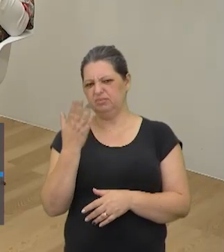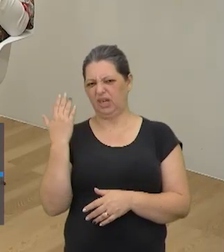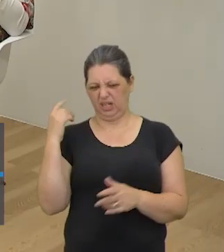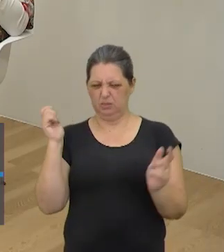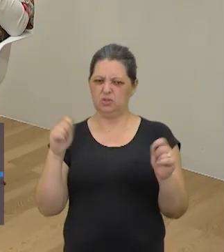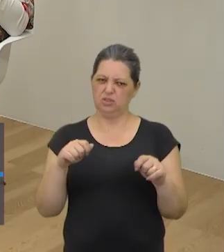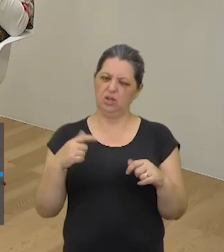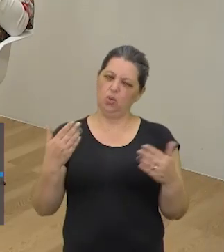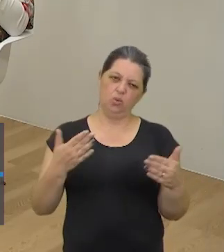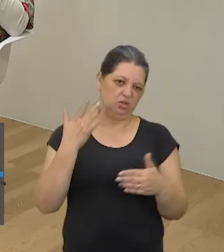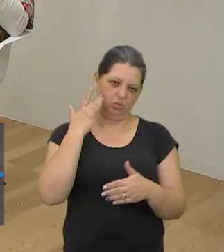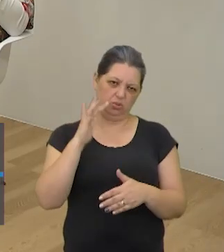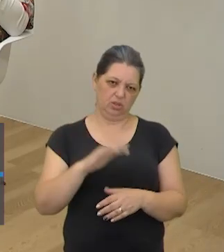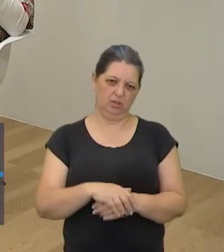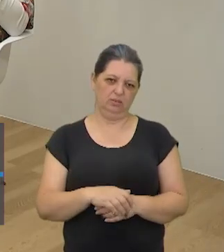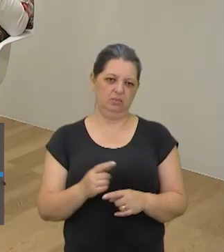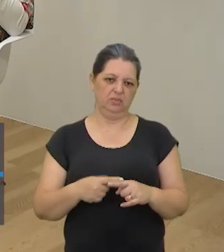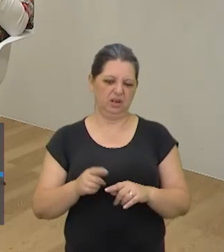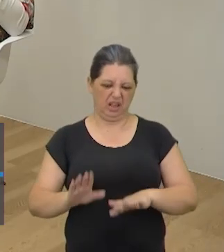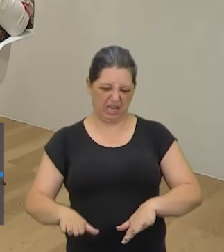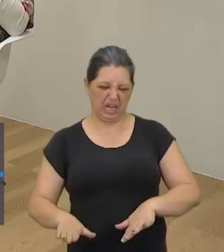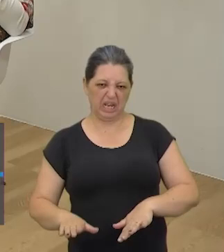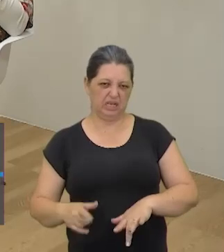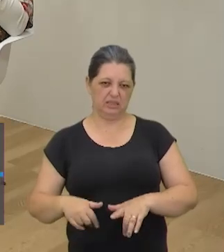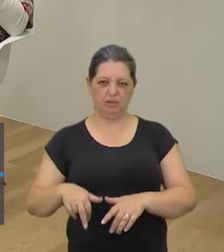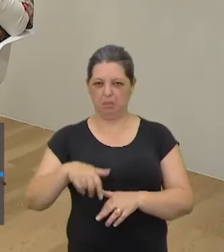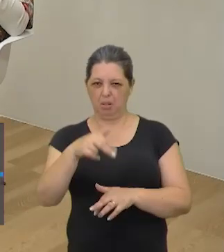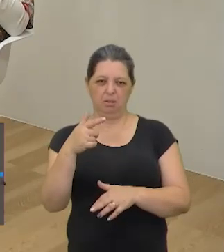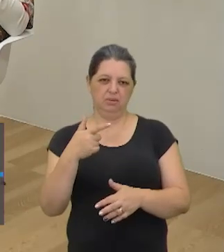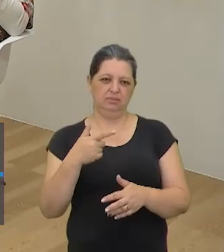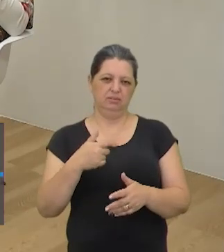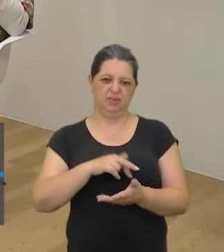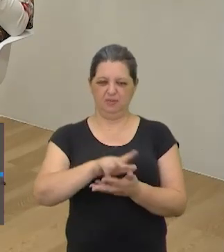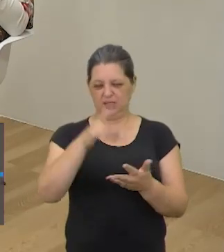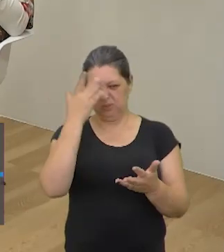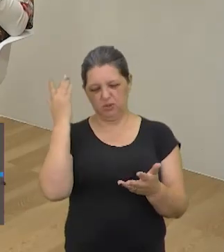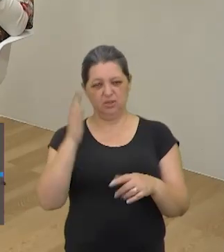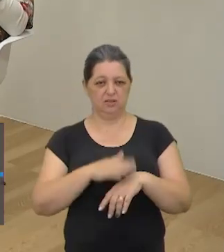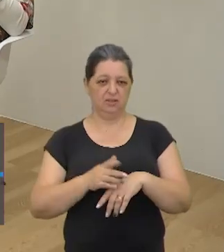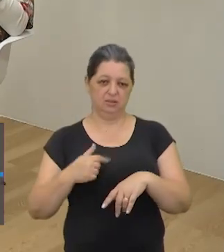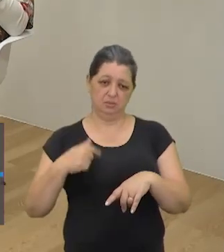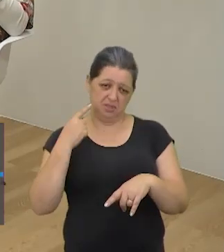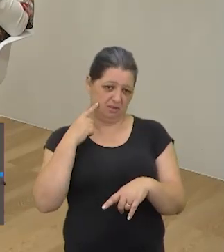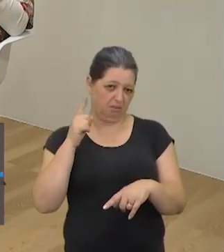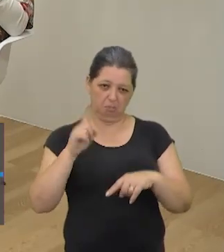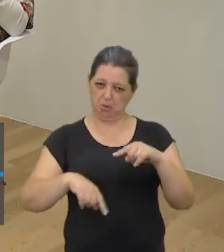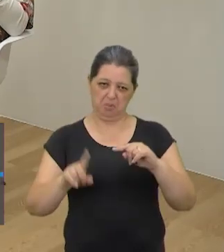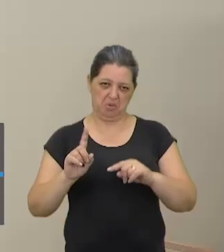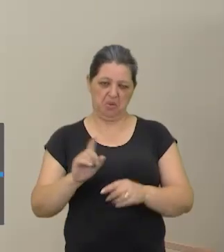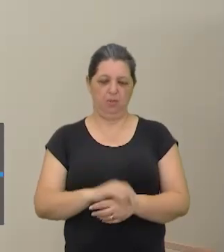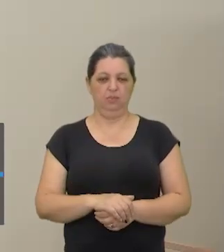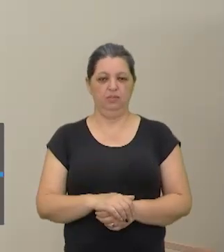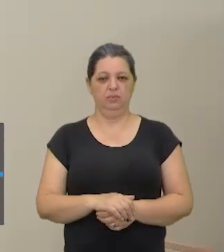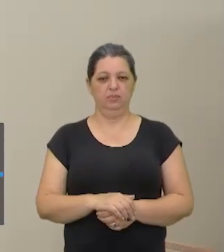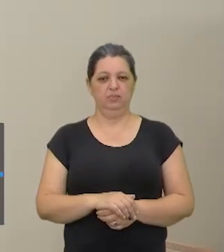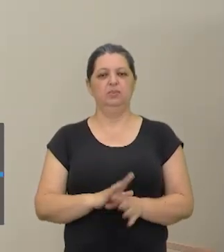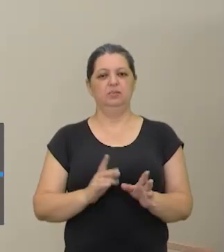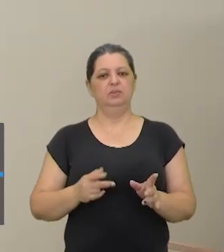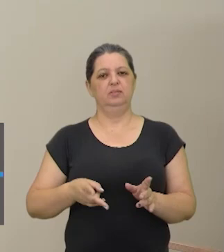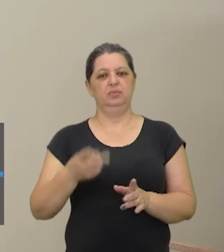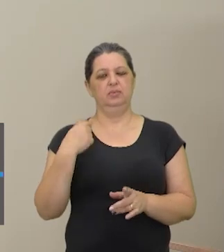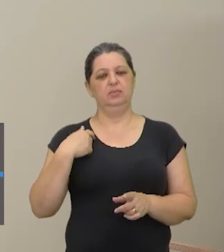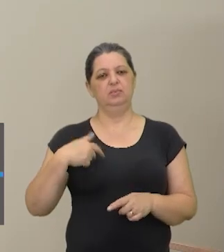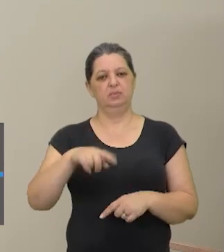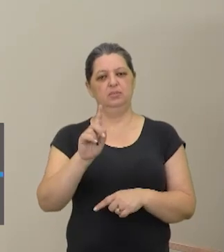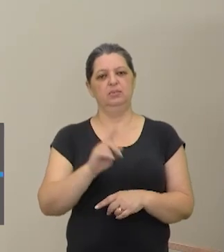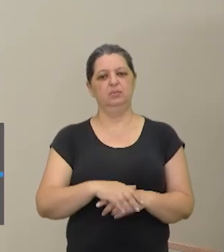gente era criança, acho que não tinha tanta gente que fazia isso e acho que não era proibido, não sei. Mas sempre que eu passo